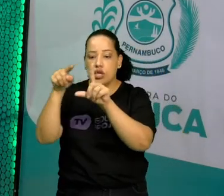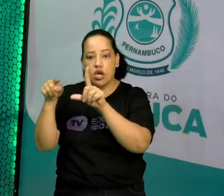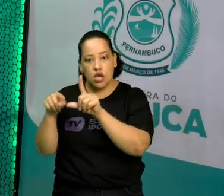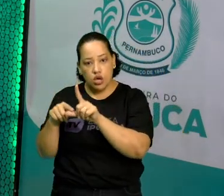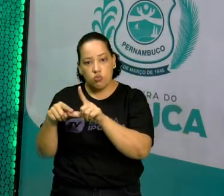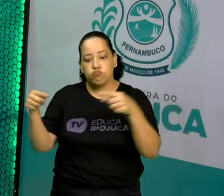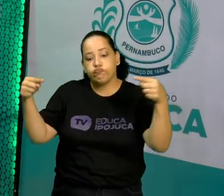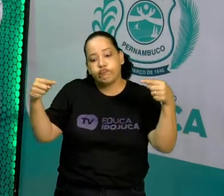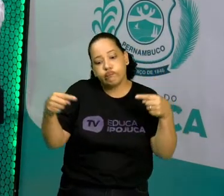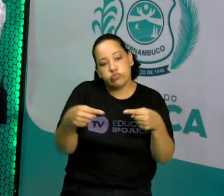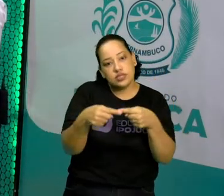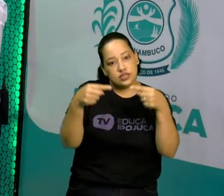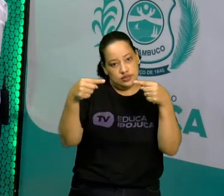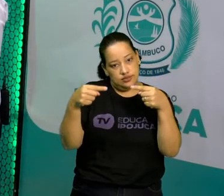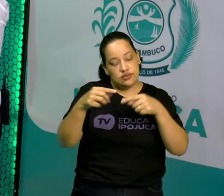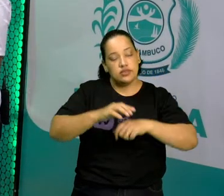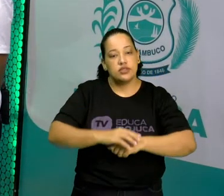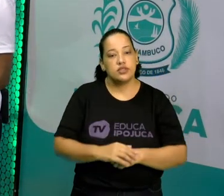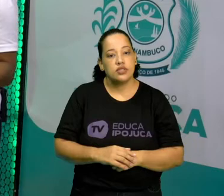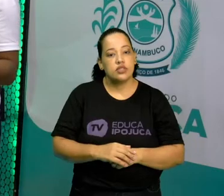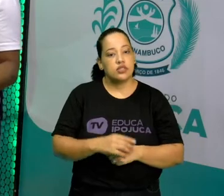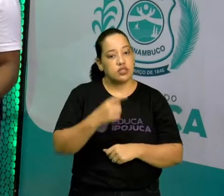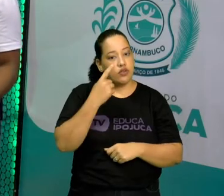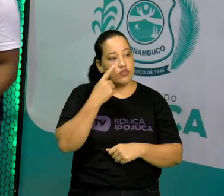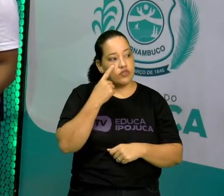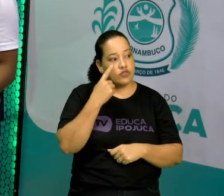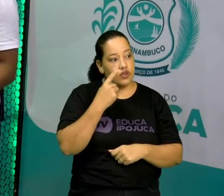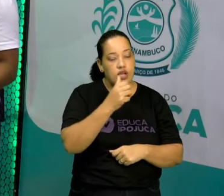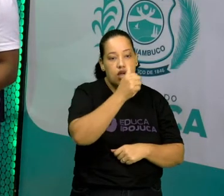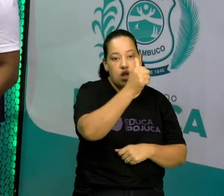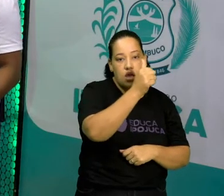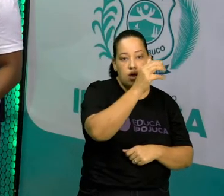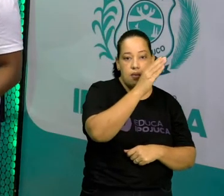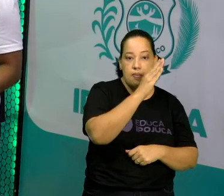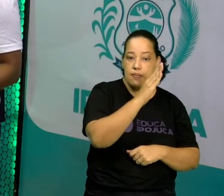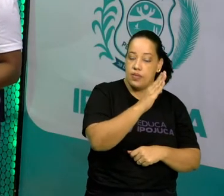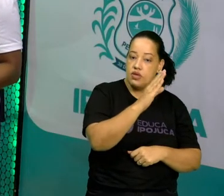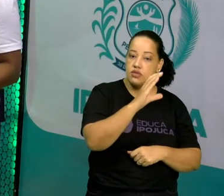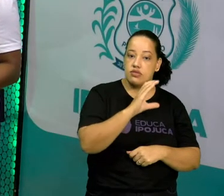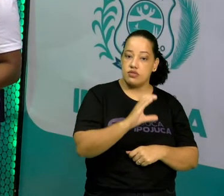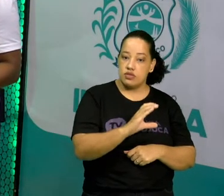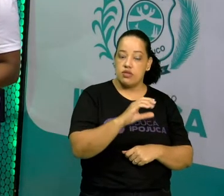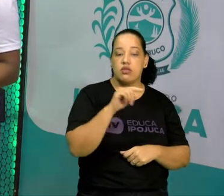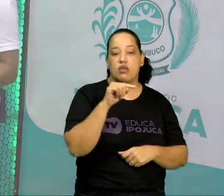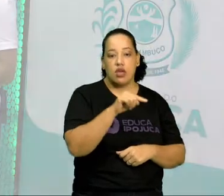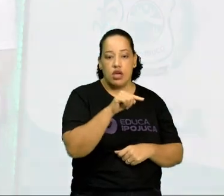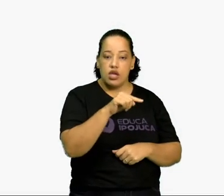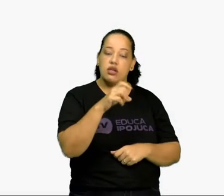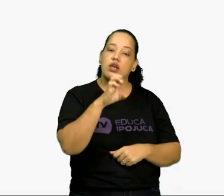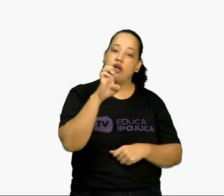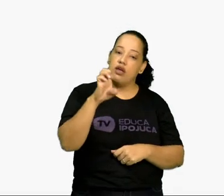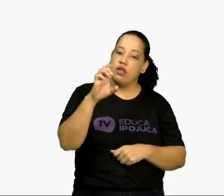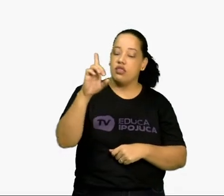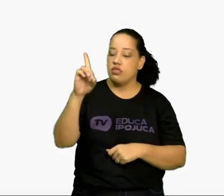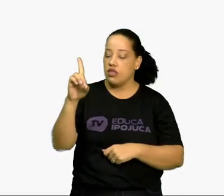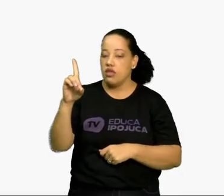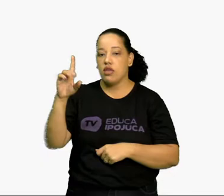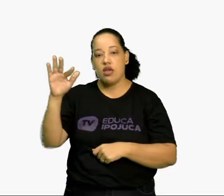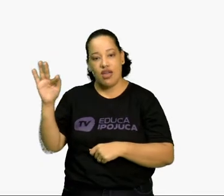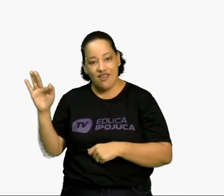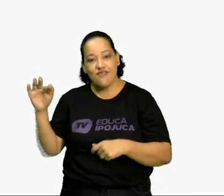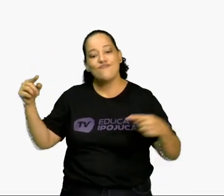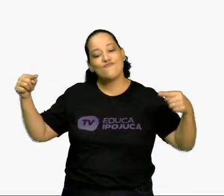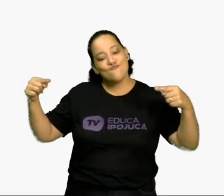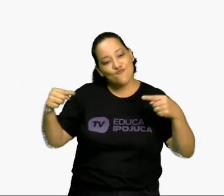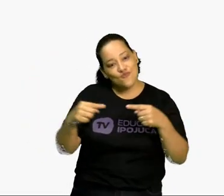esse Então vamos lá o triângulo ABC é congruente a ângulo é ver o